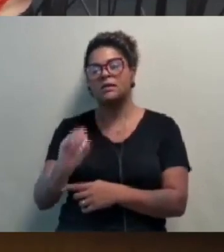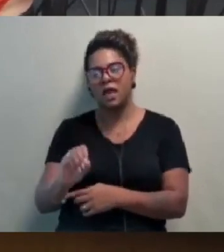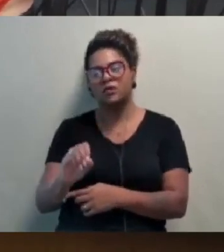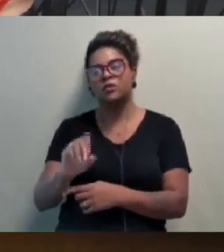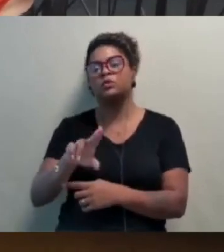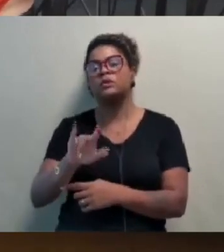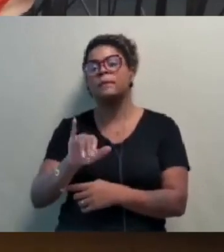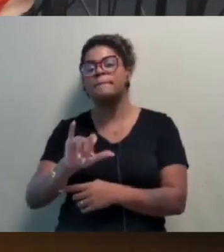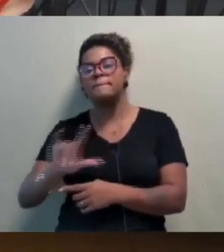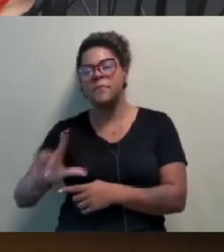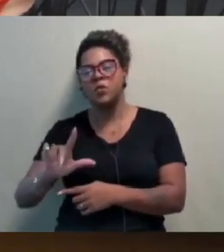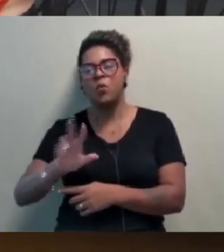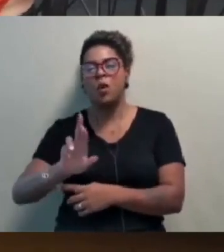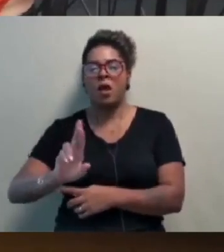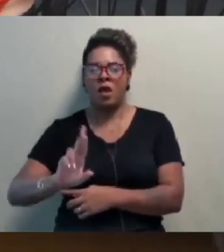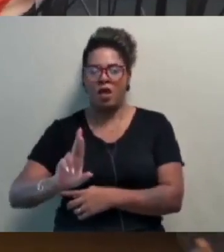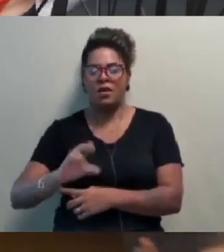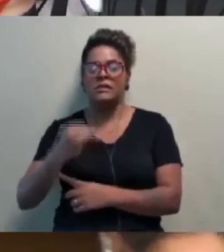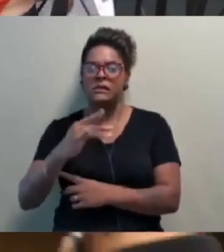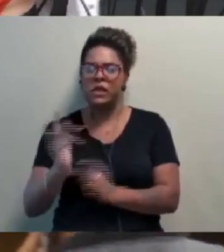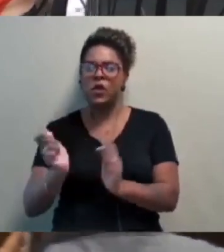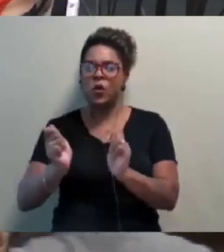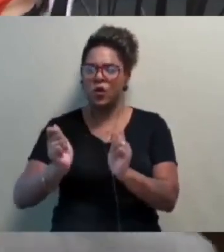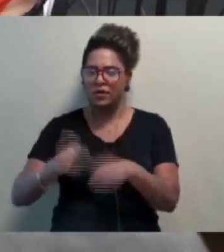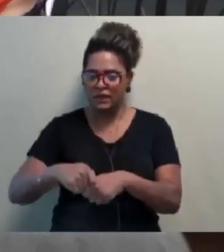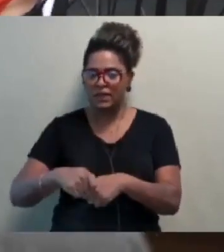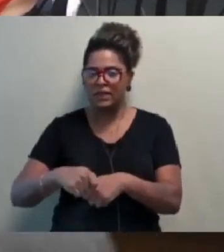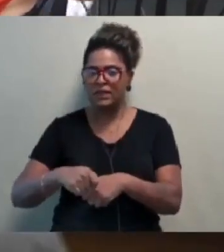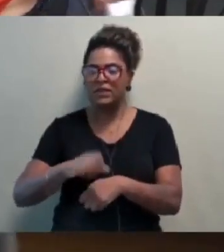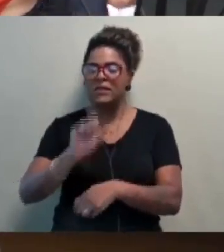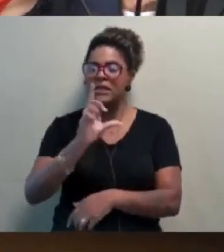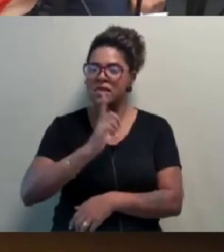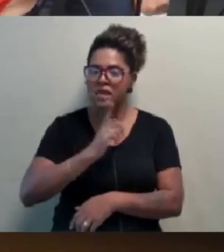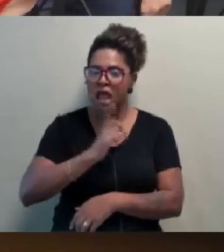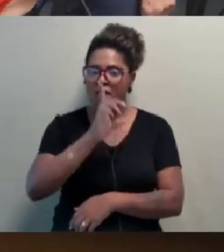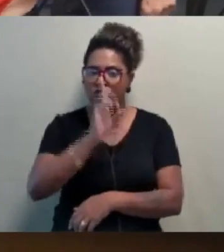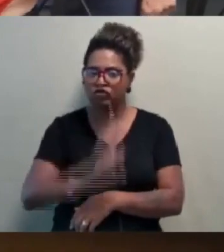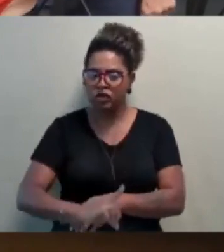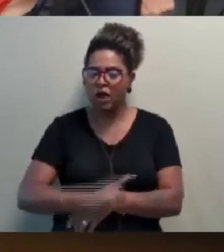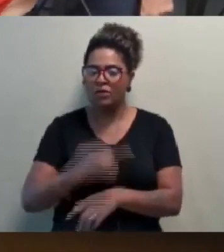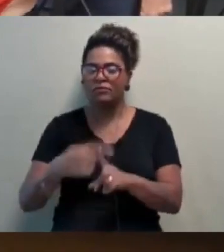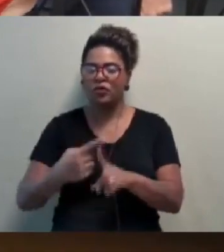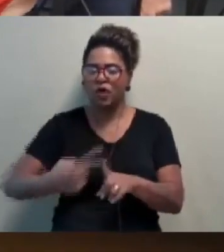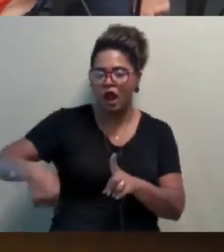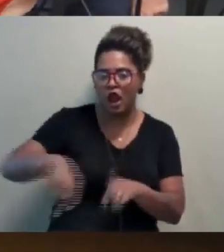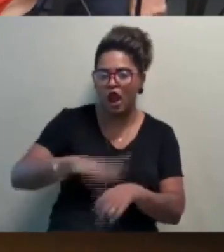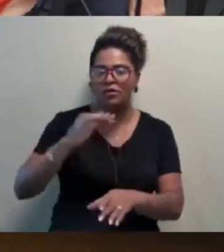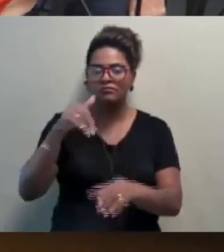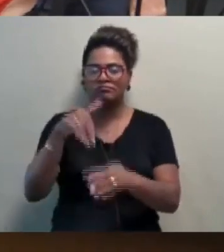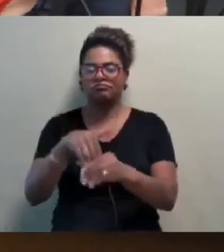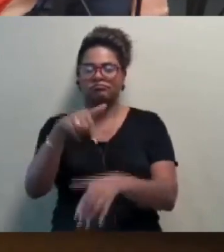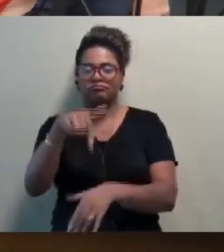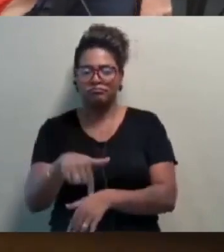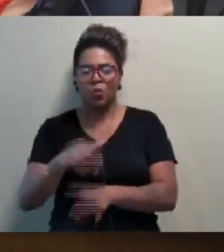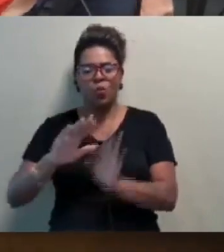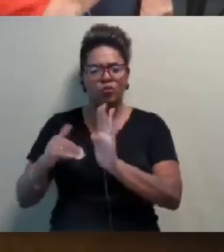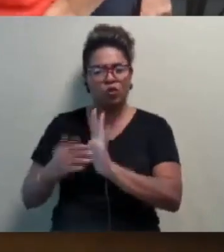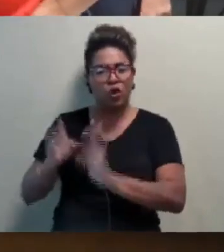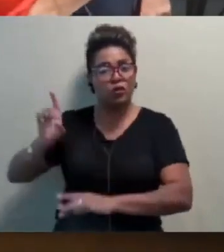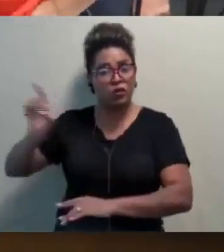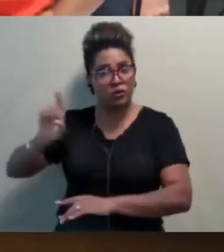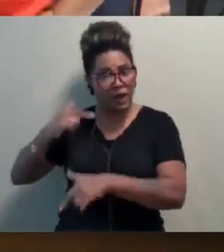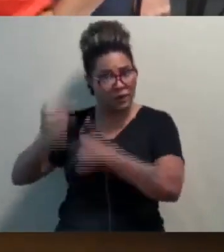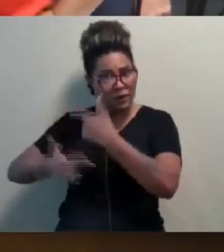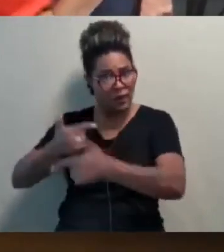é porque nós votamos aqui. Eles estão lá trabalhando, pais e mães de família, a maioria com idade